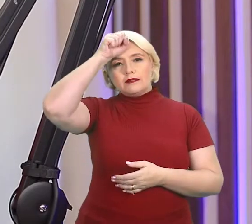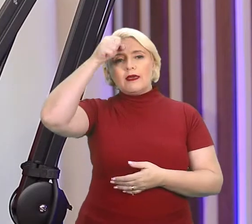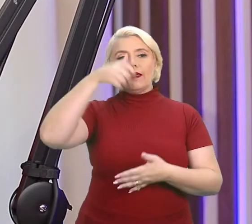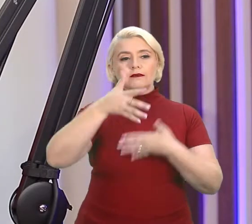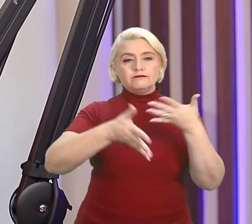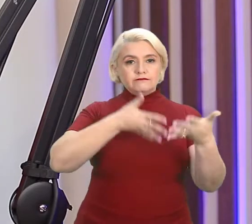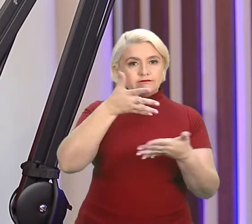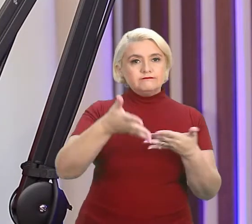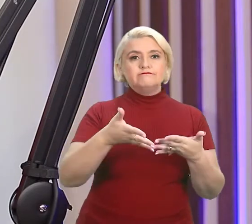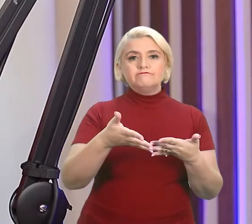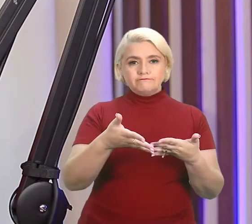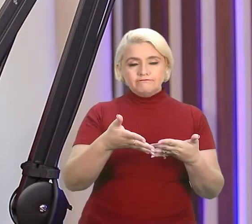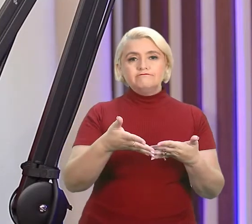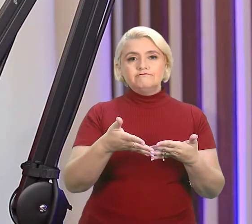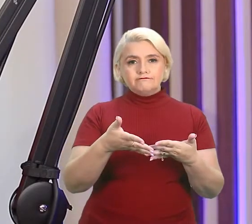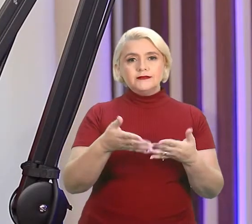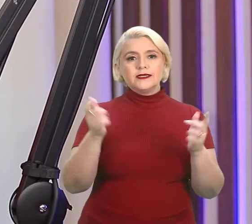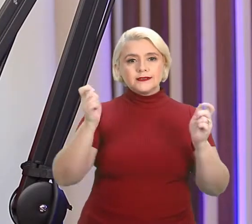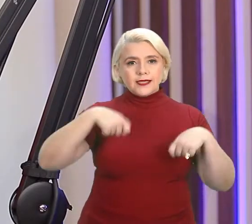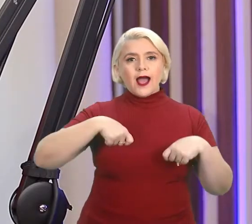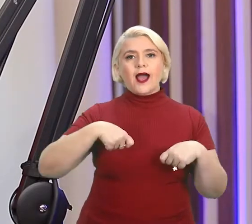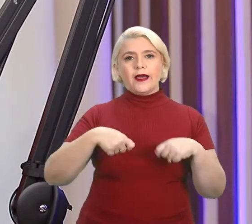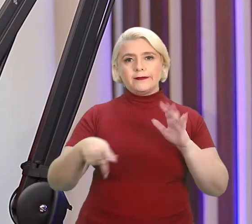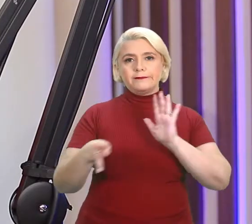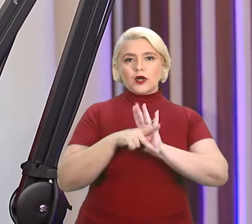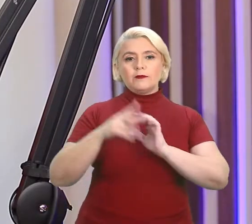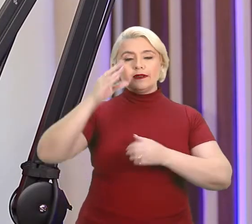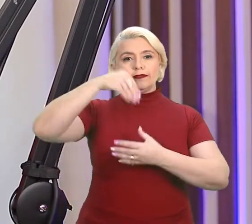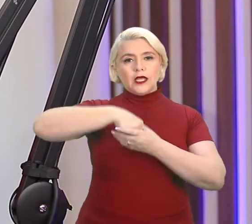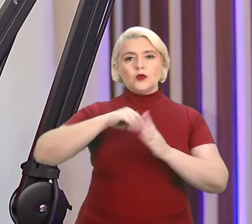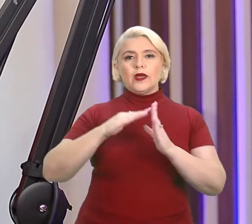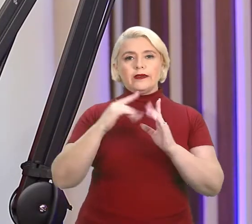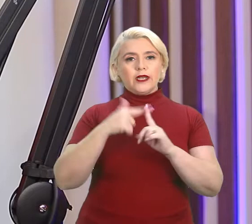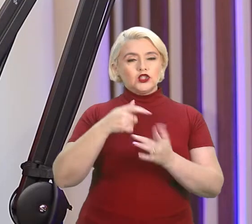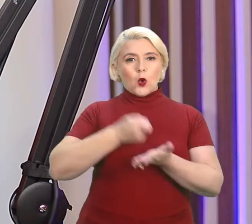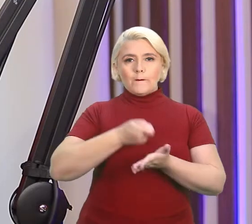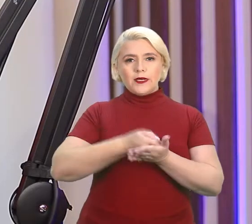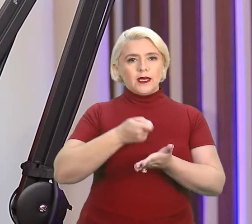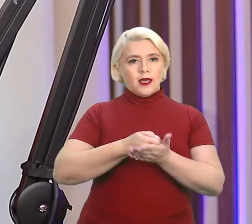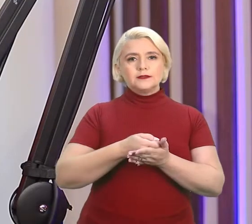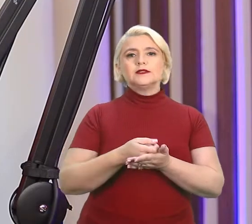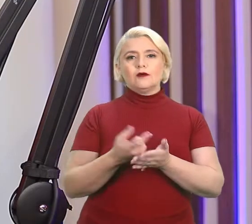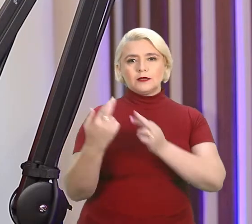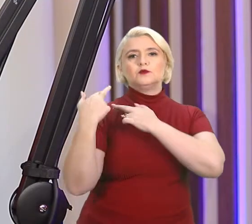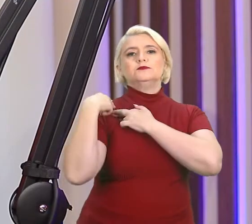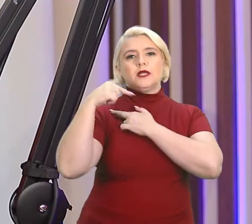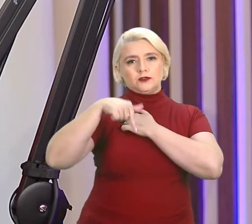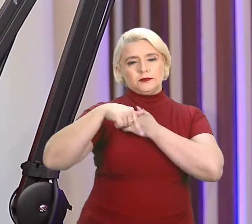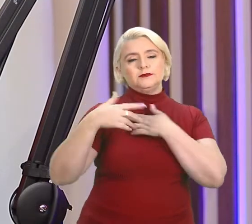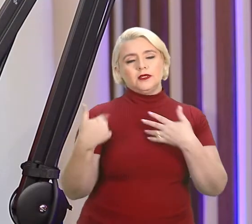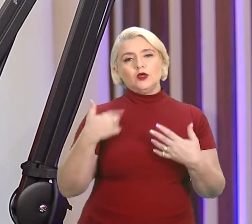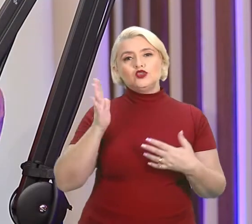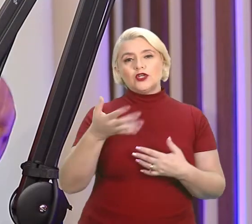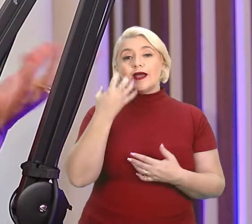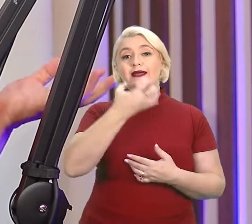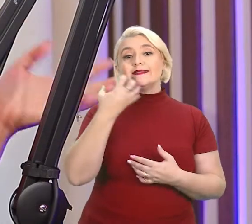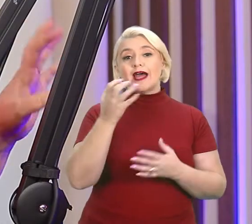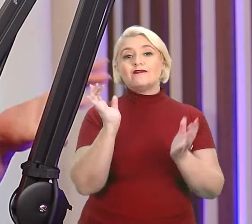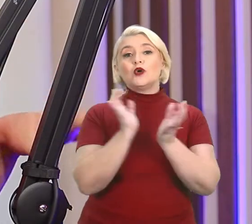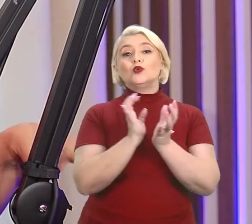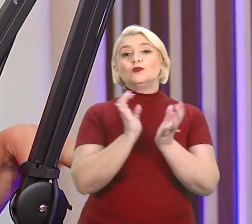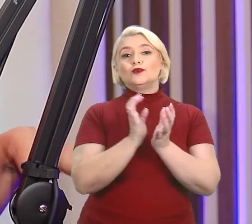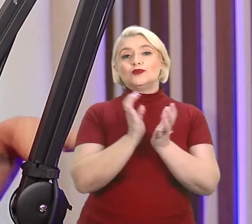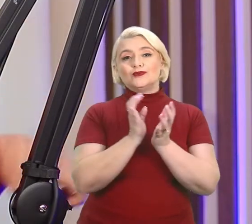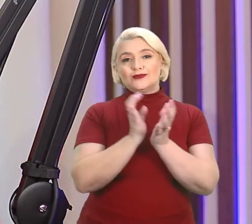que isso seja um ofício meu dentro da igreja, uma atribuição minha, né? Eu cantava no louvor,